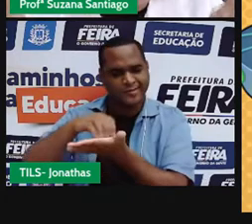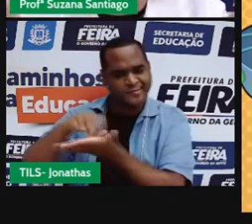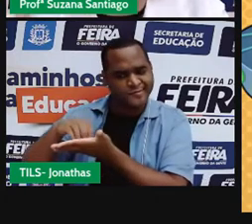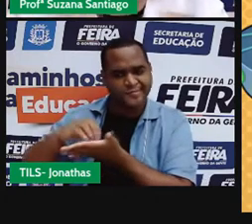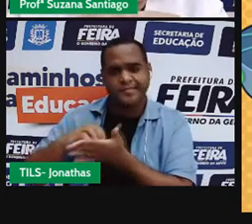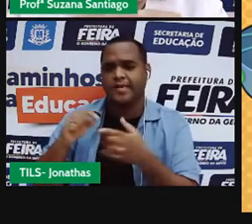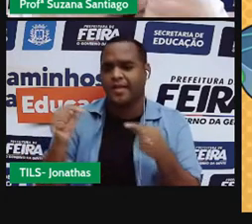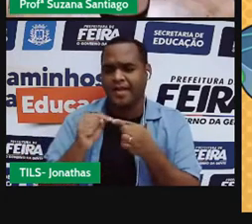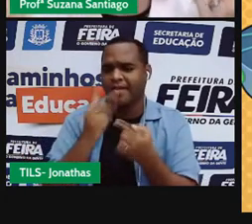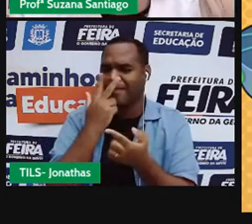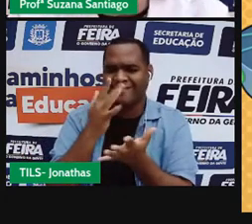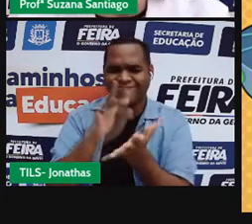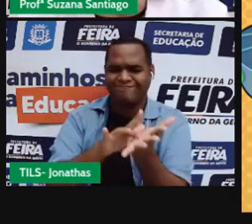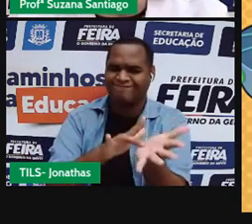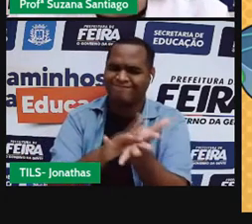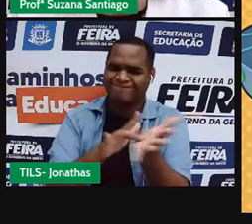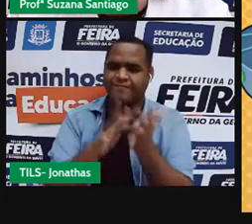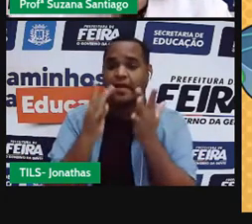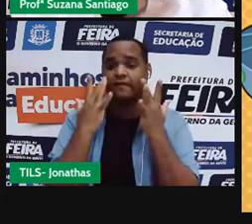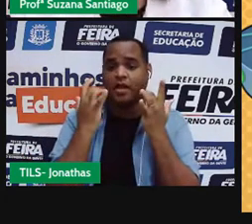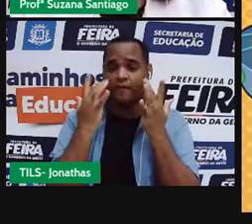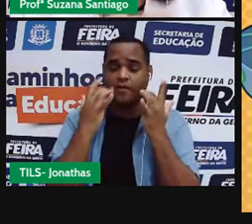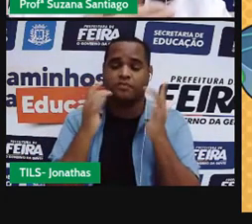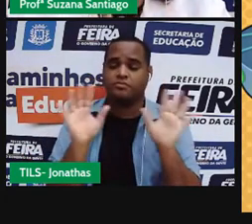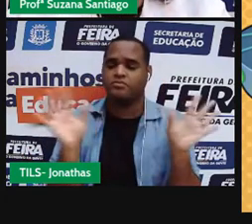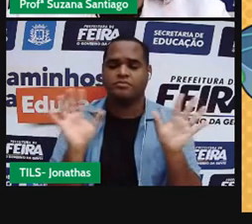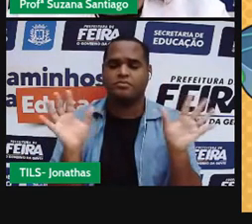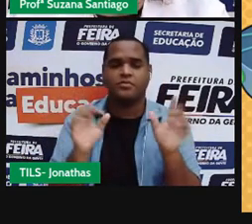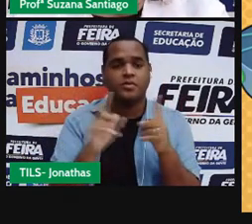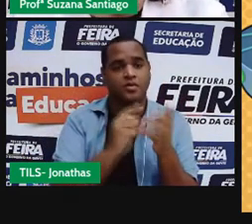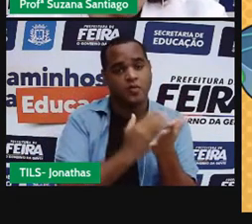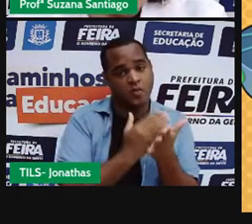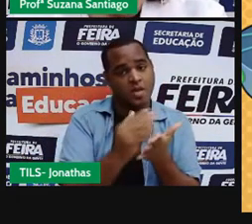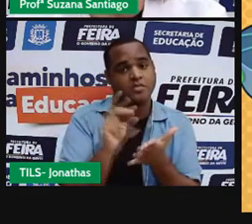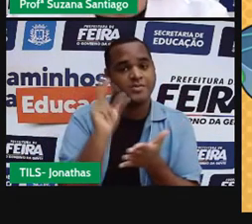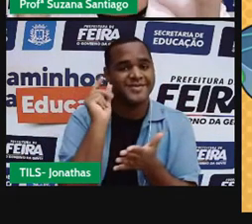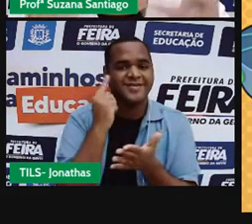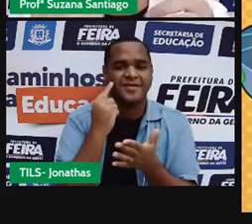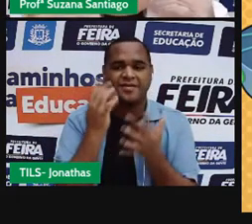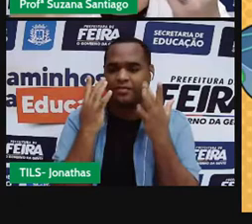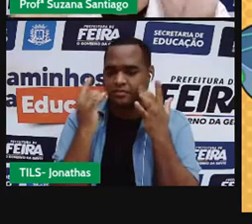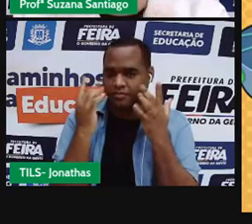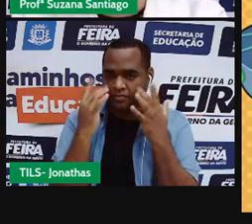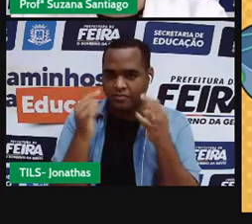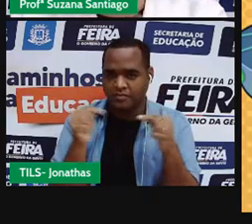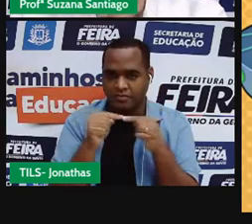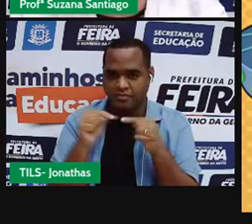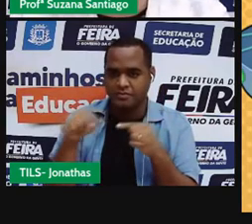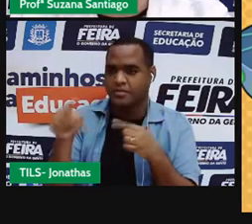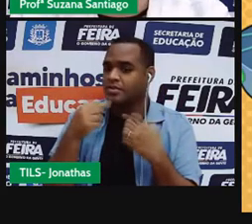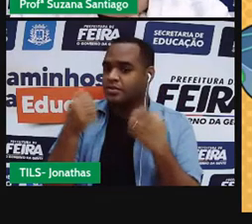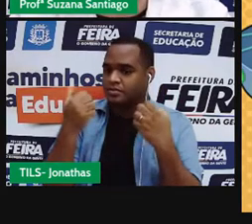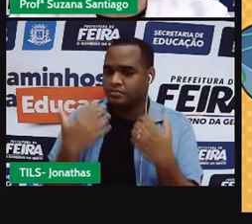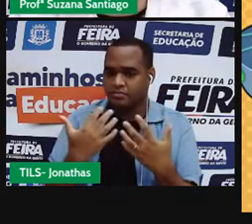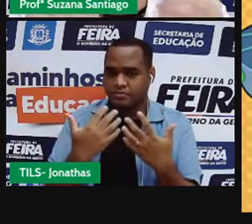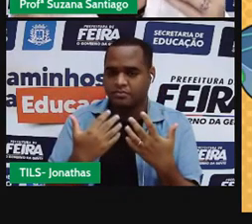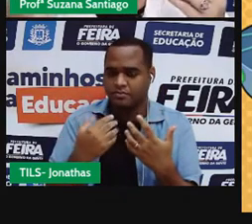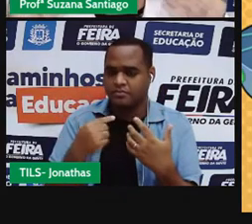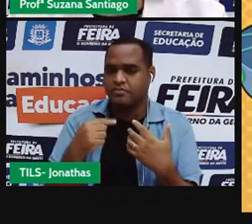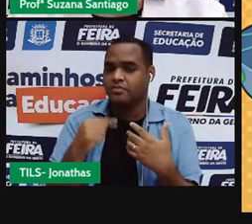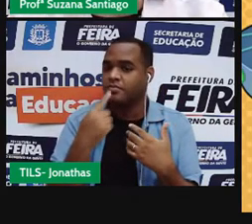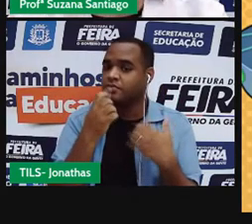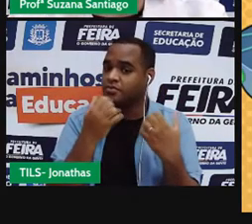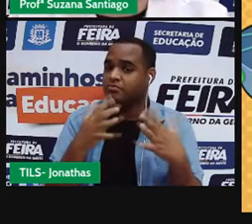uma farsa, era um teatro. No começo do programa, quando o programa foi ser veiculado no rádio,